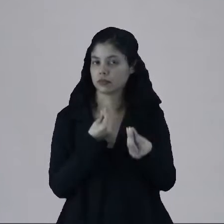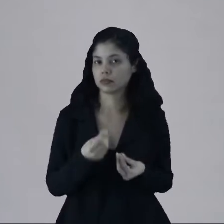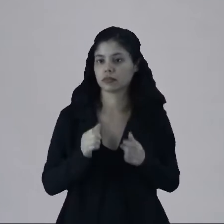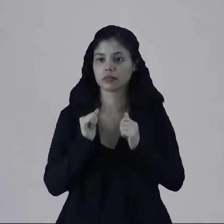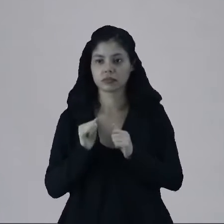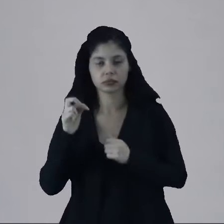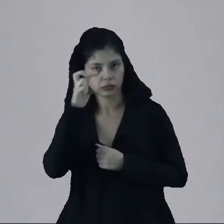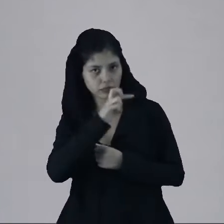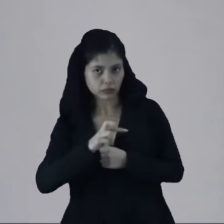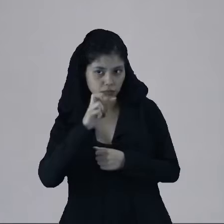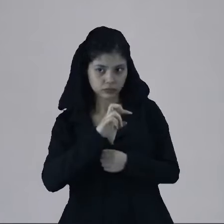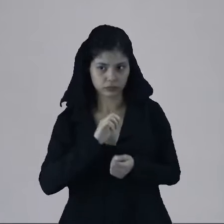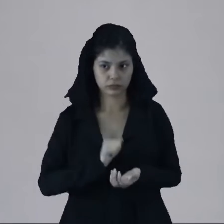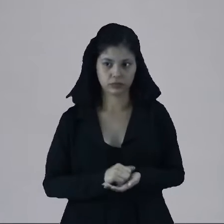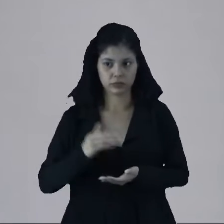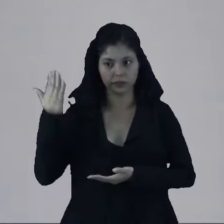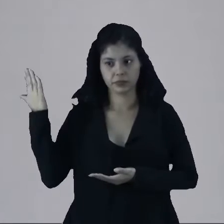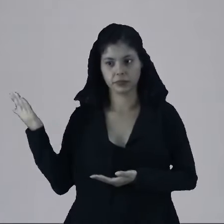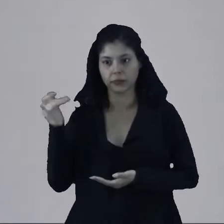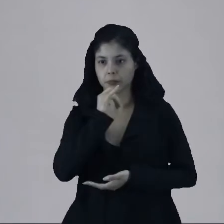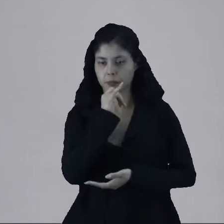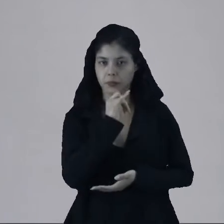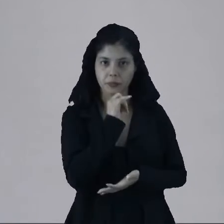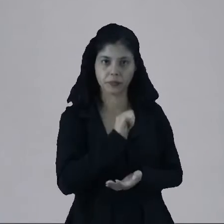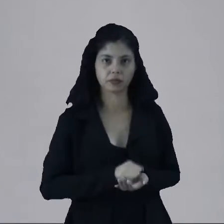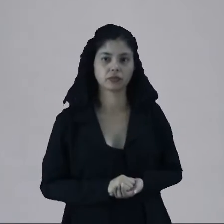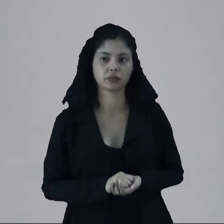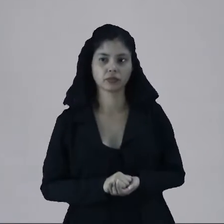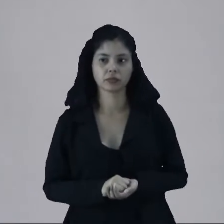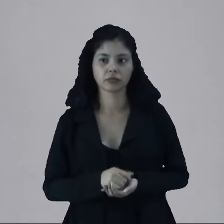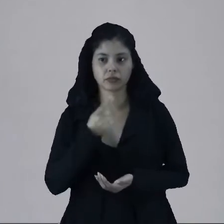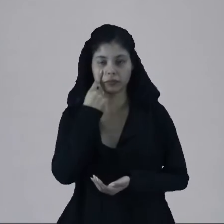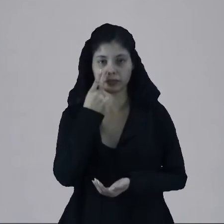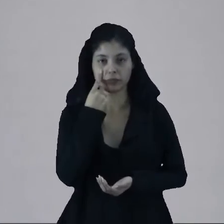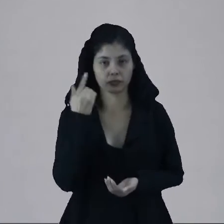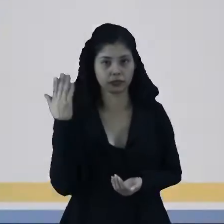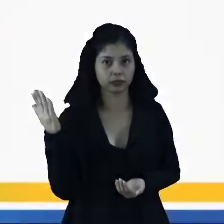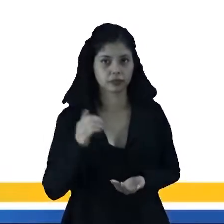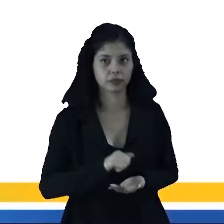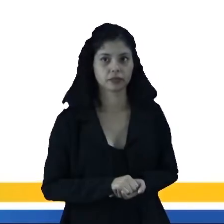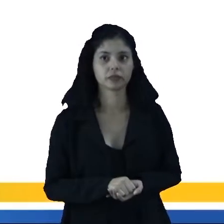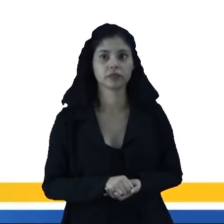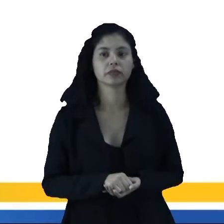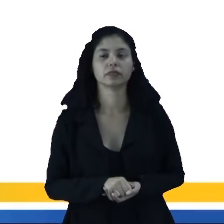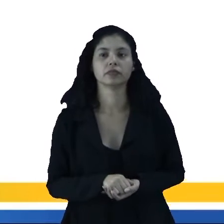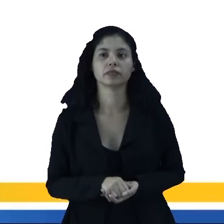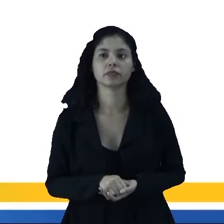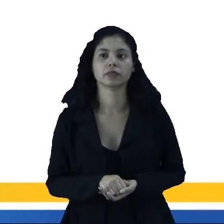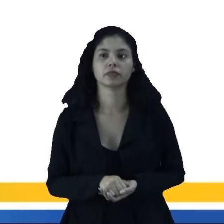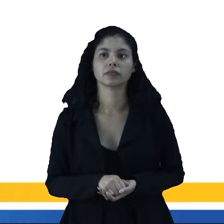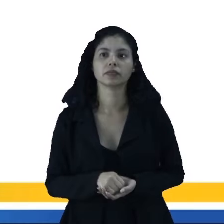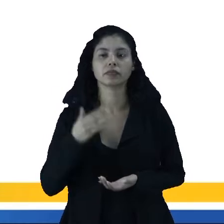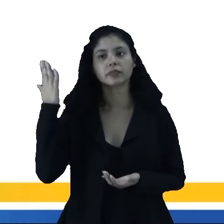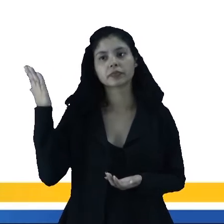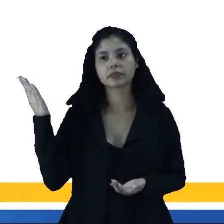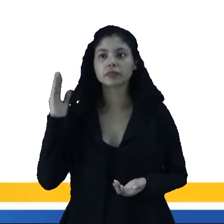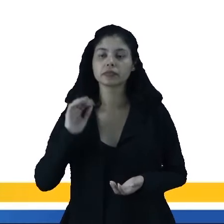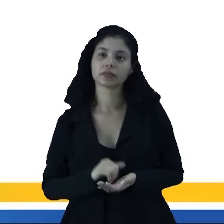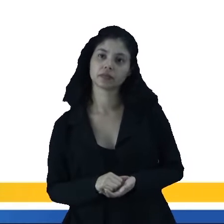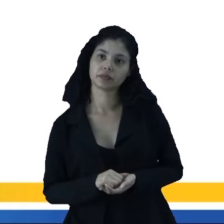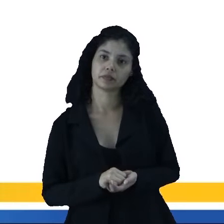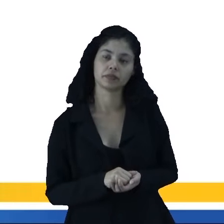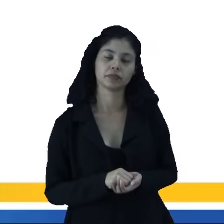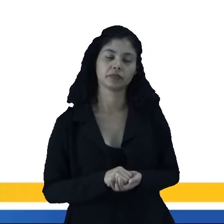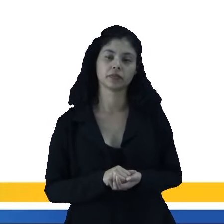gente pode analisar um heredograma? Vamos para um exemplo aqui, ó. Olha esse exemplo que eu vou colocar no quadro. Eu tenho esse heredograma aqui,